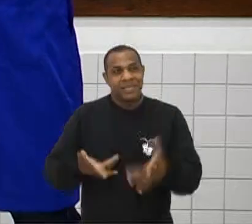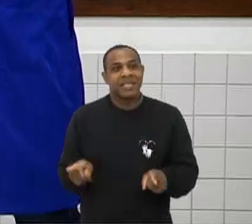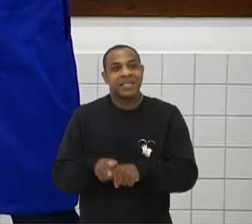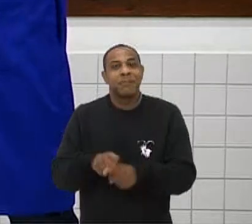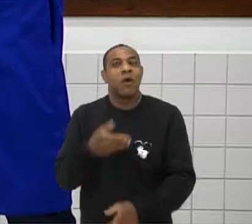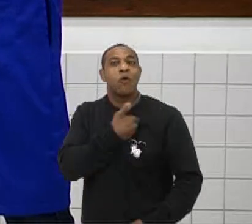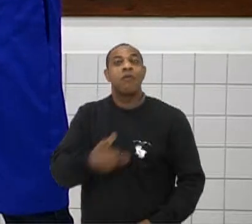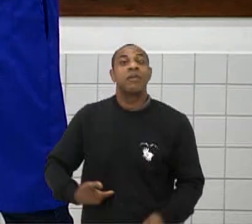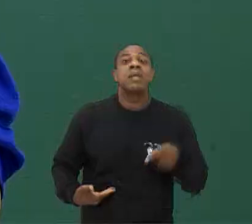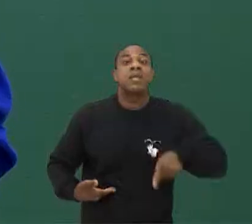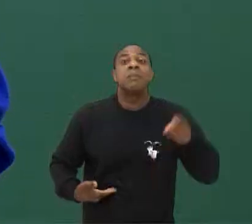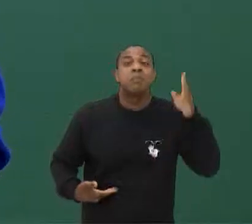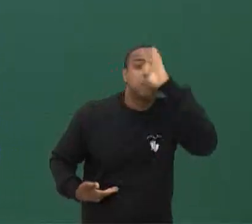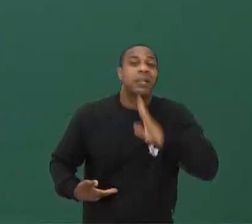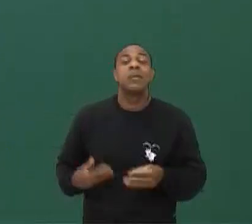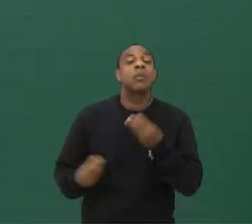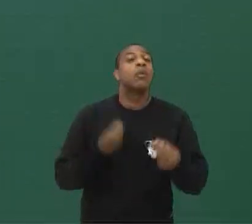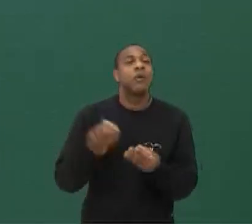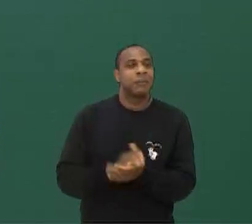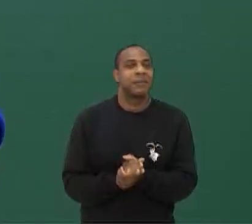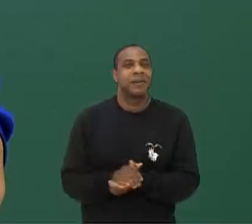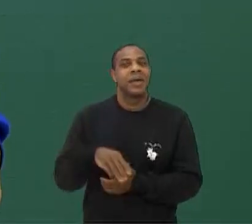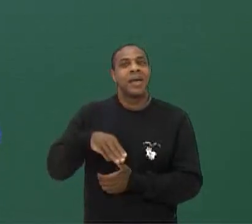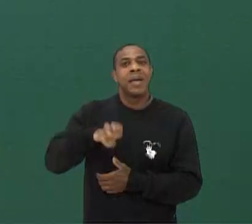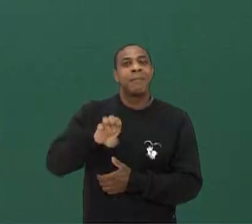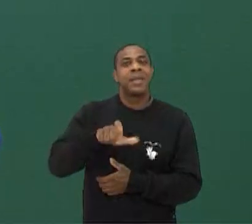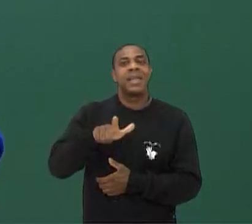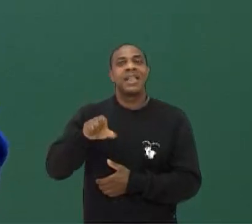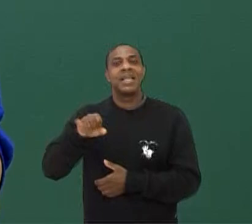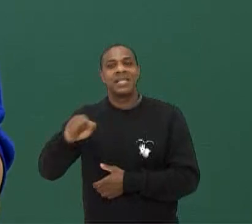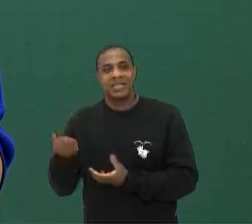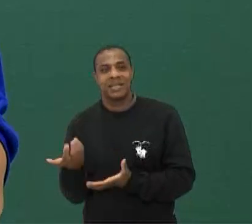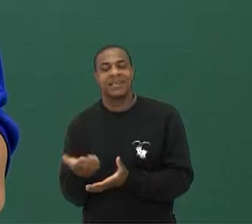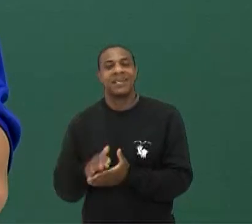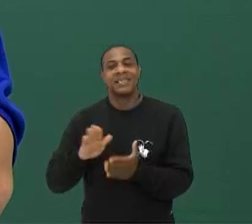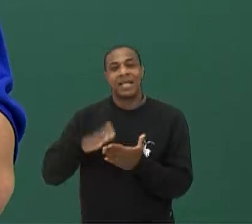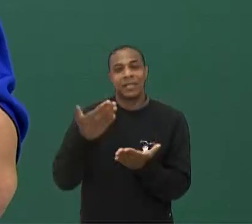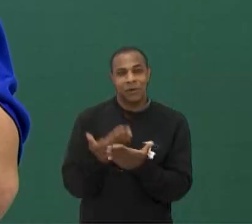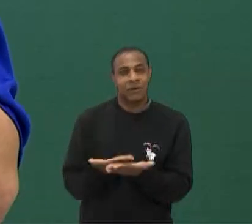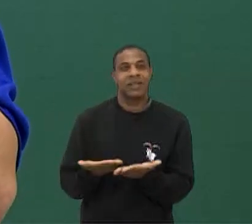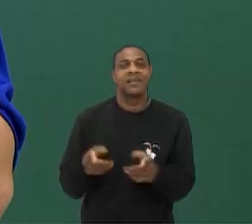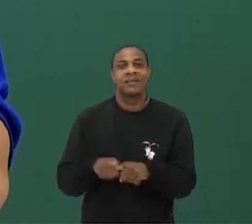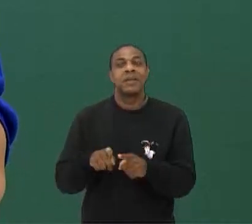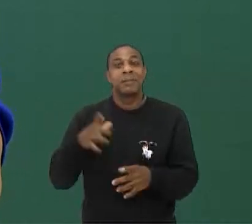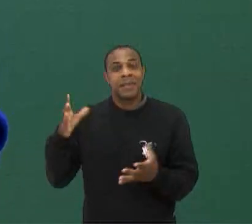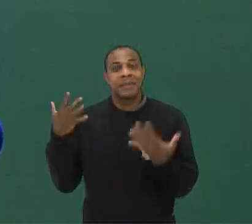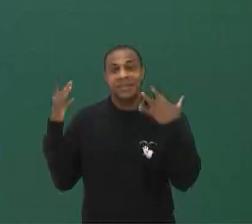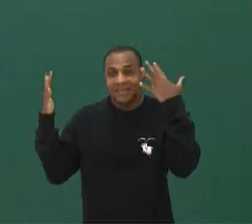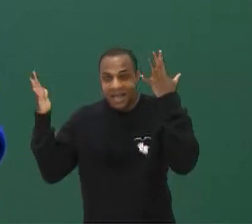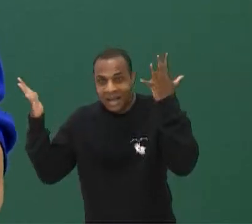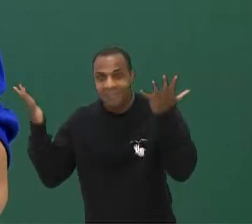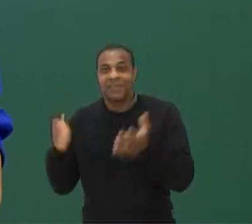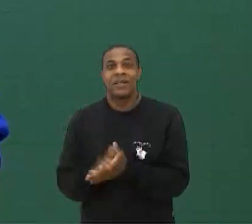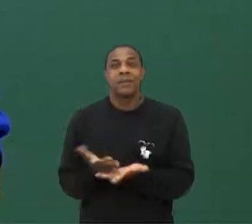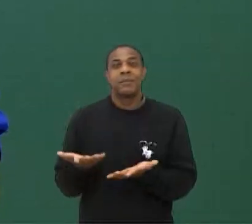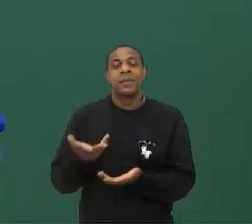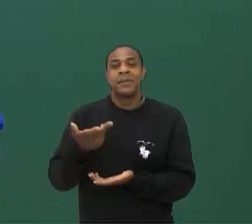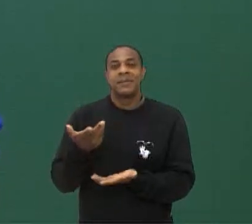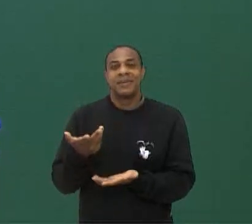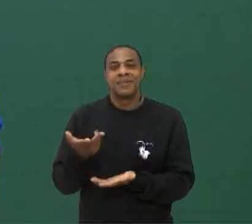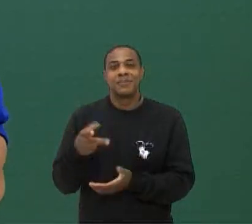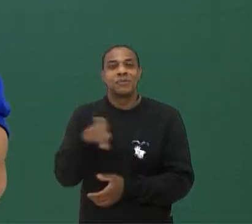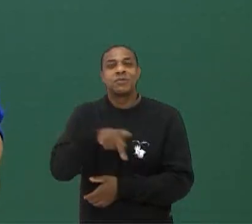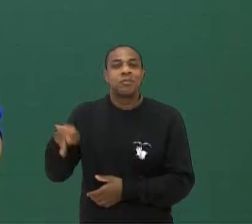governo para o Brasil? Melissa, do Colégio Estadual Frentino Saxer, manda um salve para os amorosos professores do